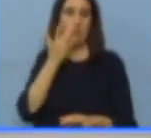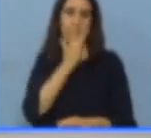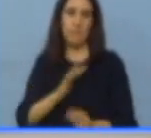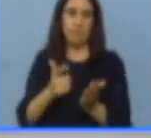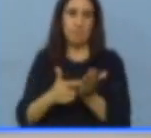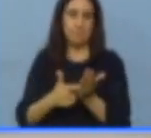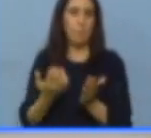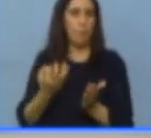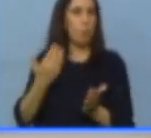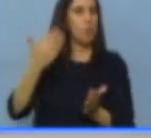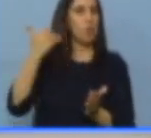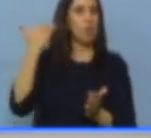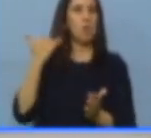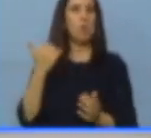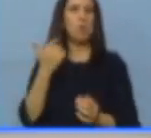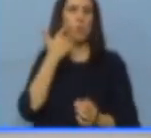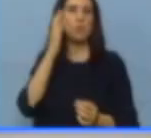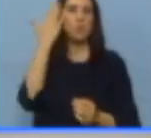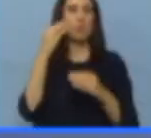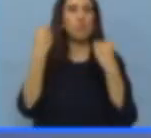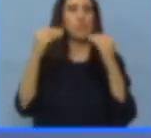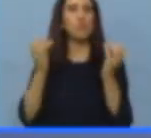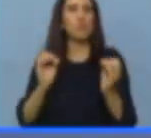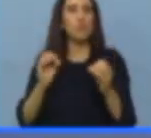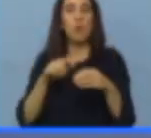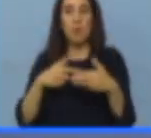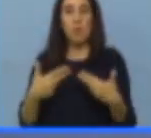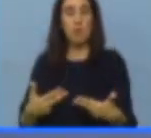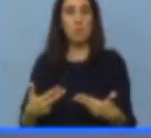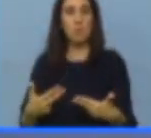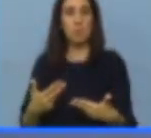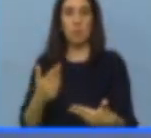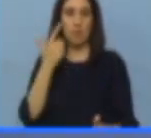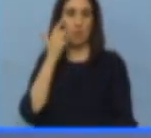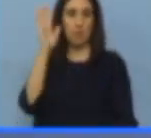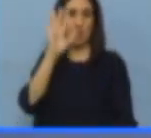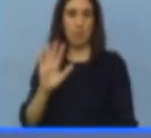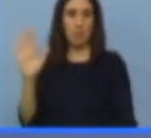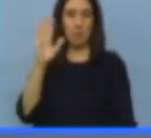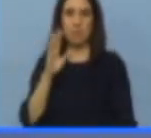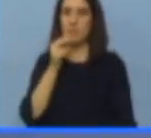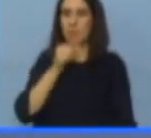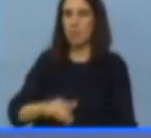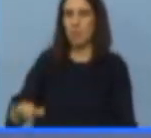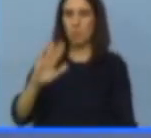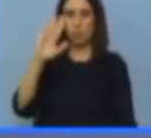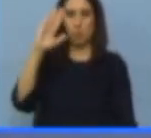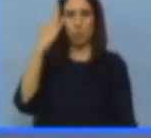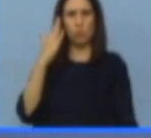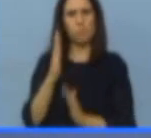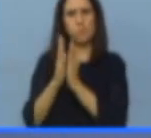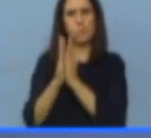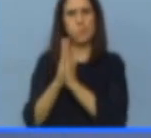que era a grande parte conhecida não evangelizada. Neste momento, a Ásia, digamos, é o grande território missionário da